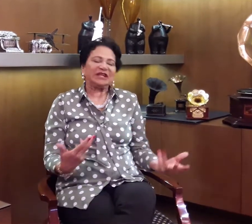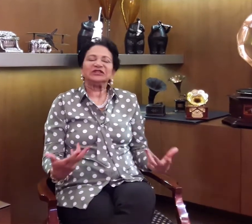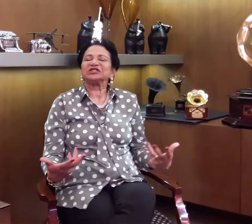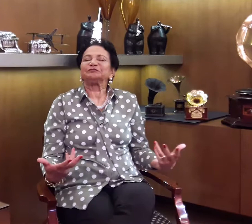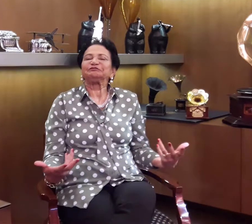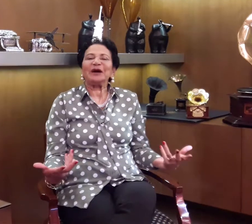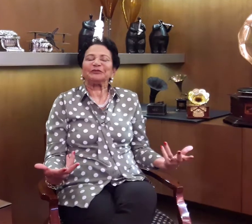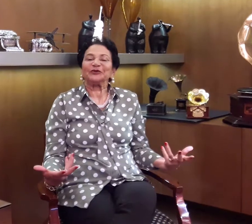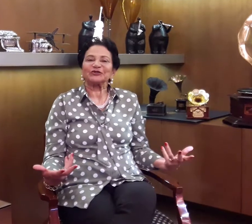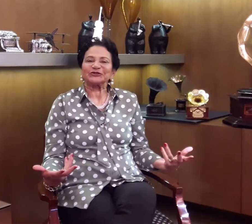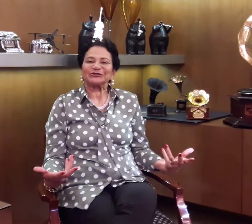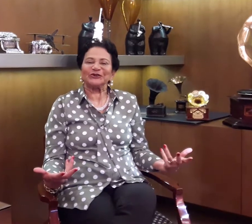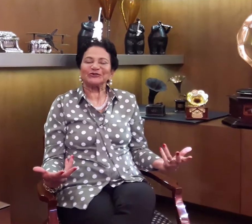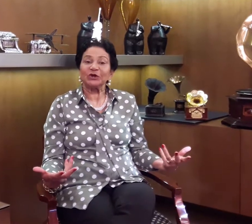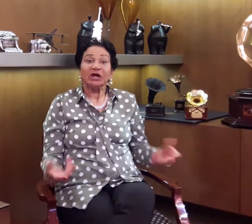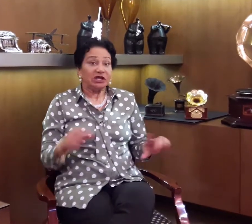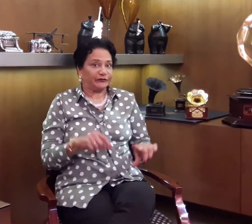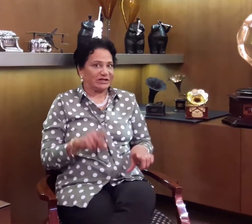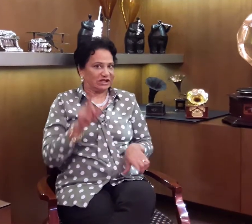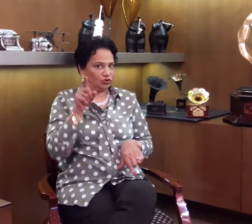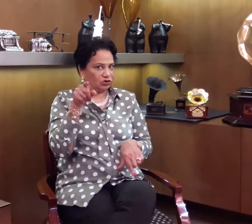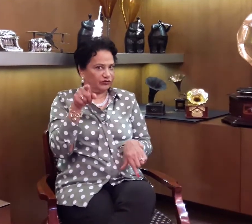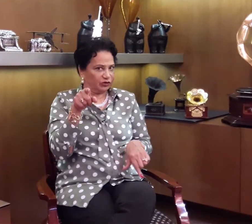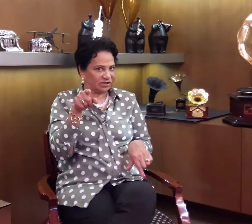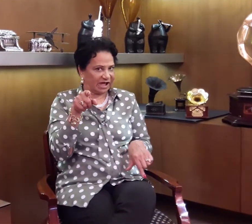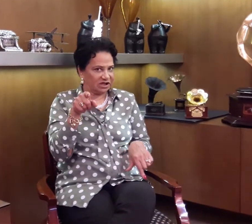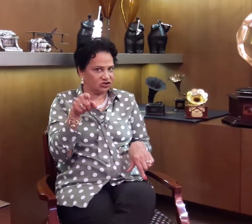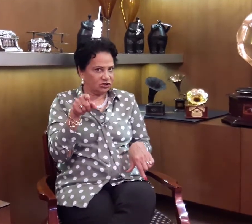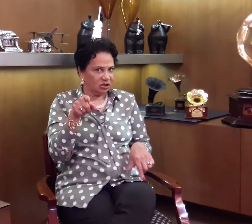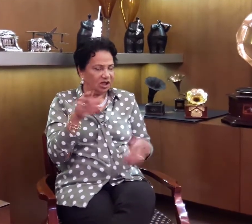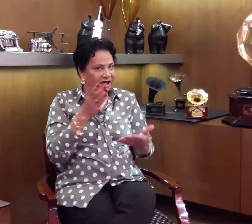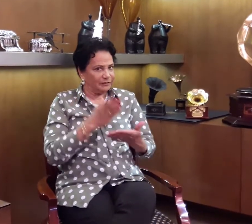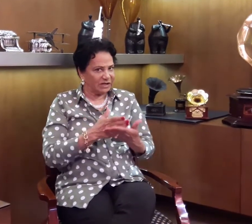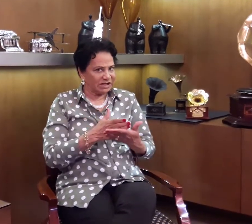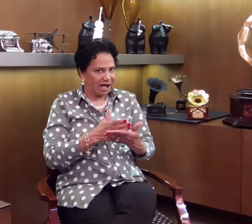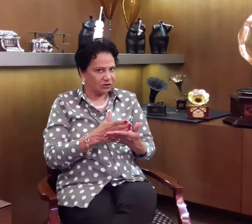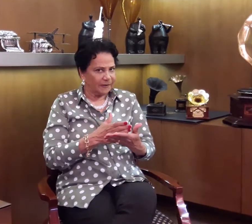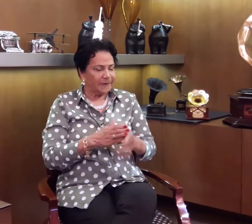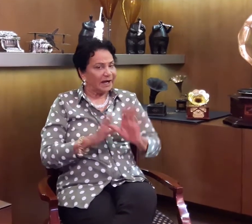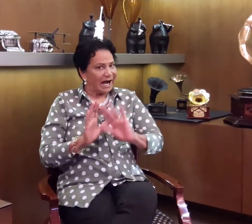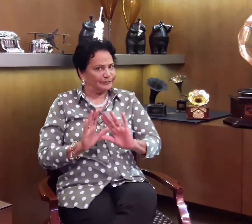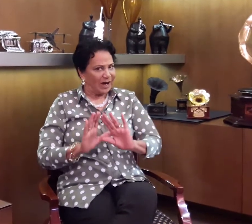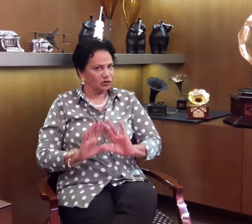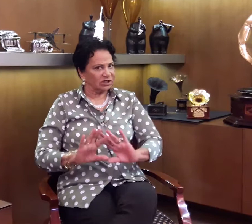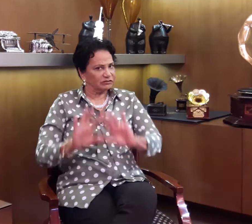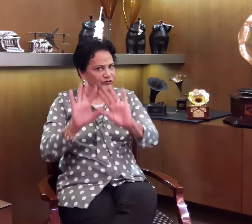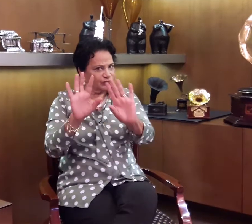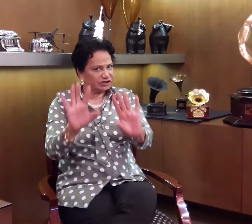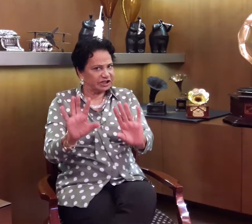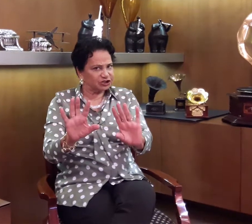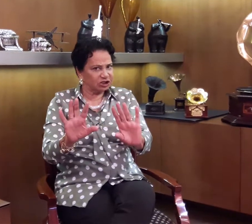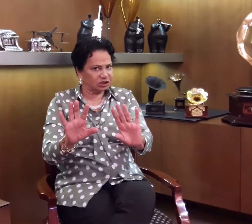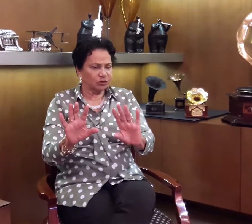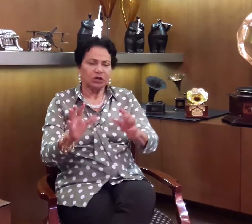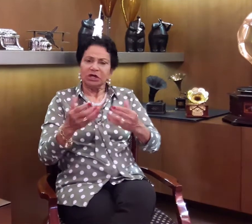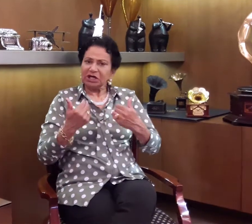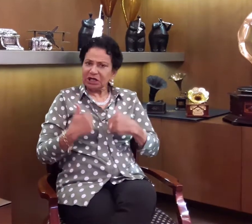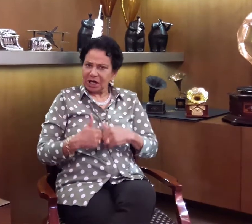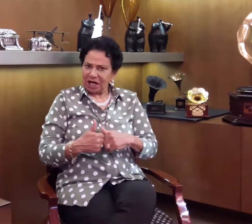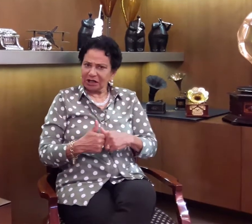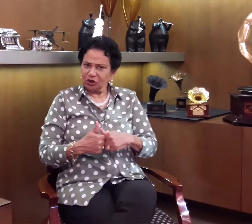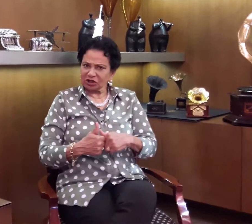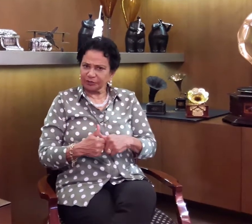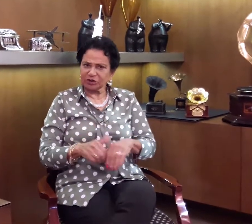para estar tendo esse papo gostoso e fazendo o que vocês mandaram. A pauta, vocês ditam.